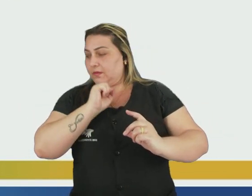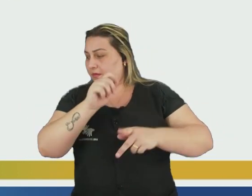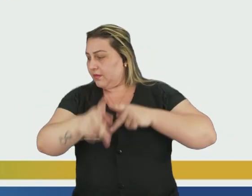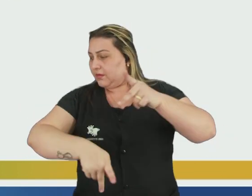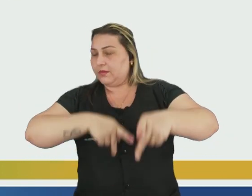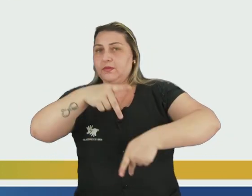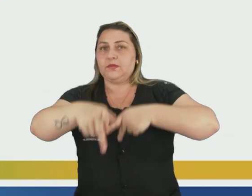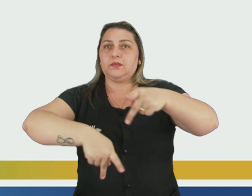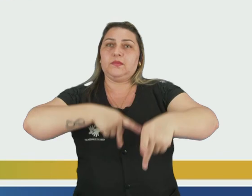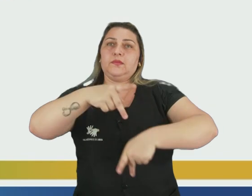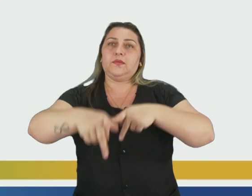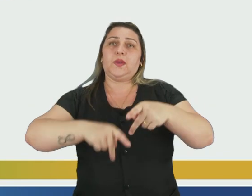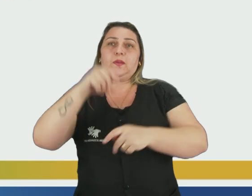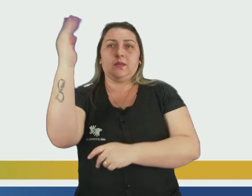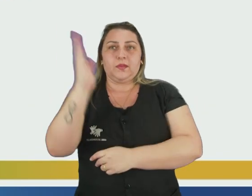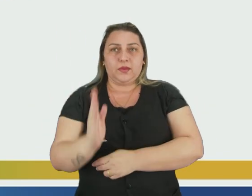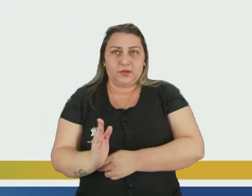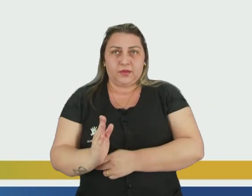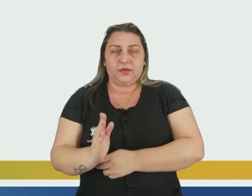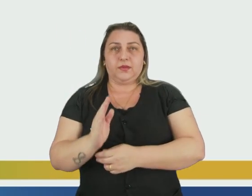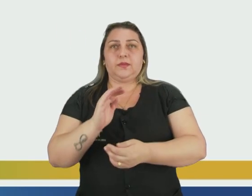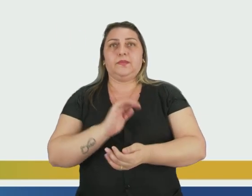da população brasileira.